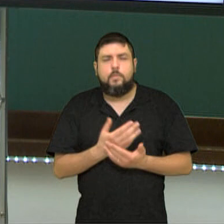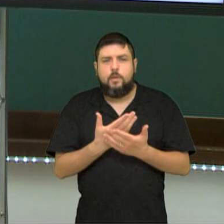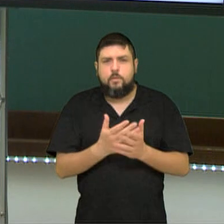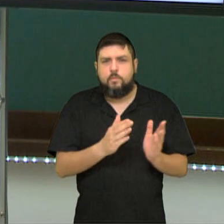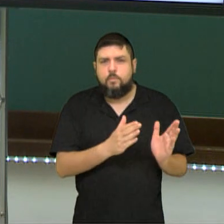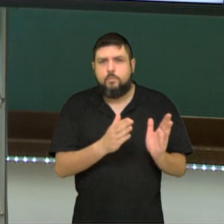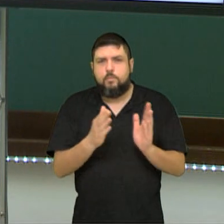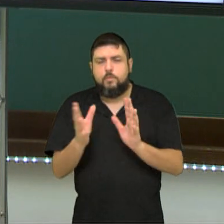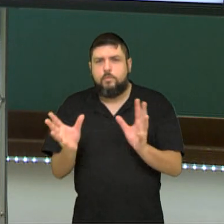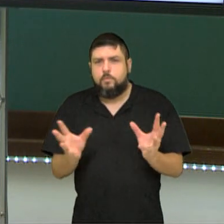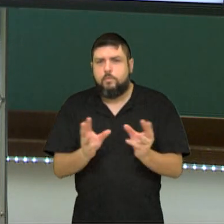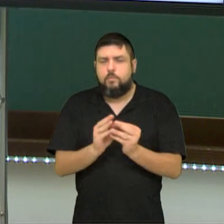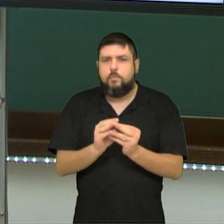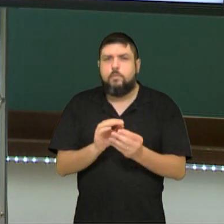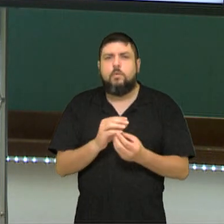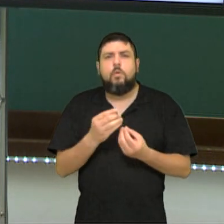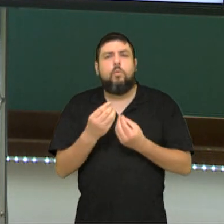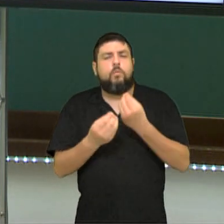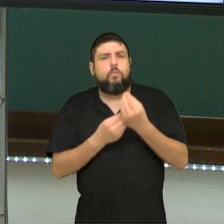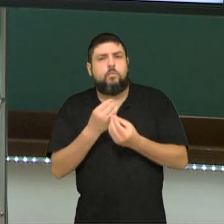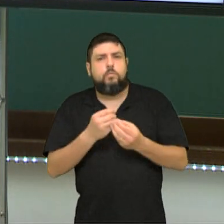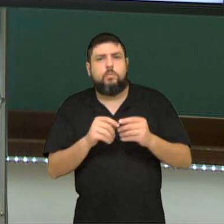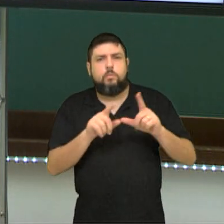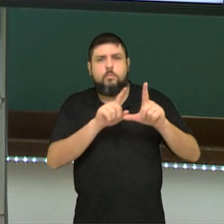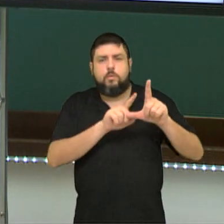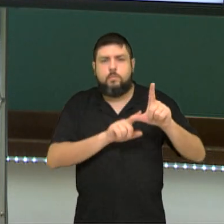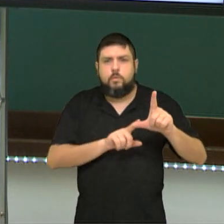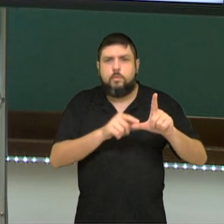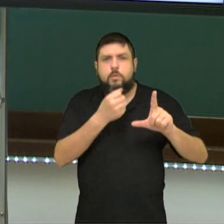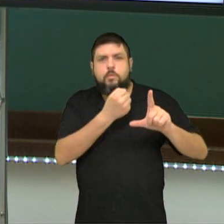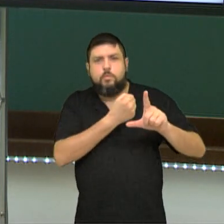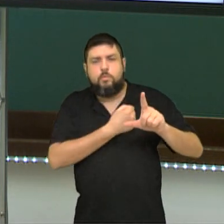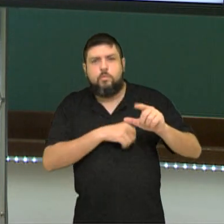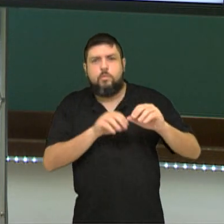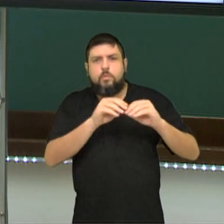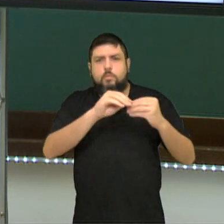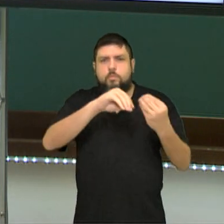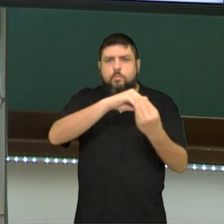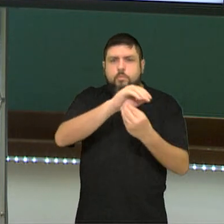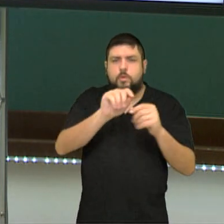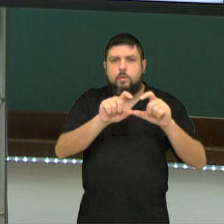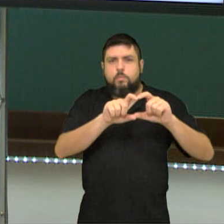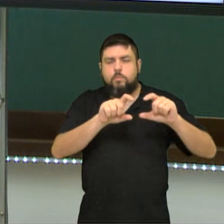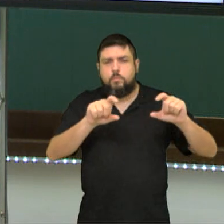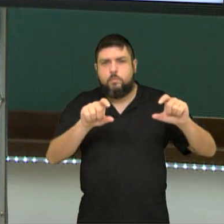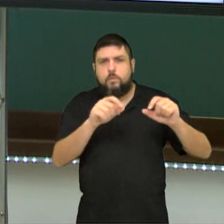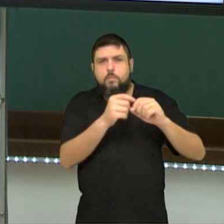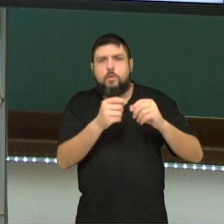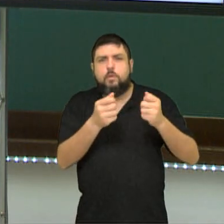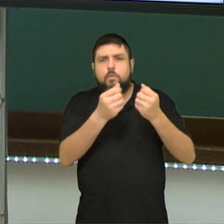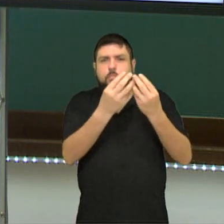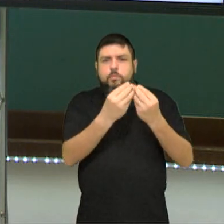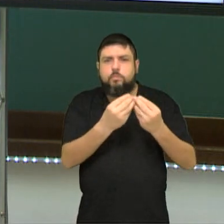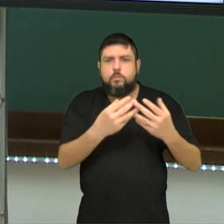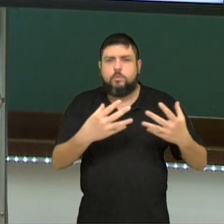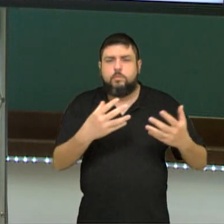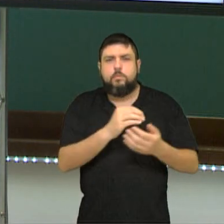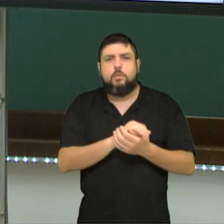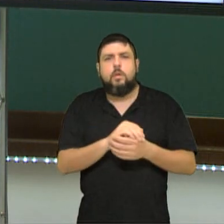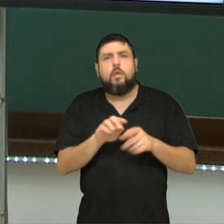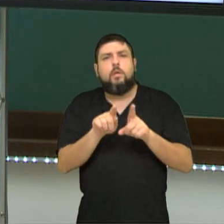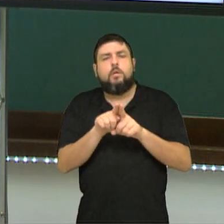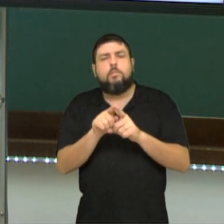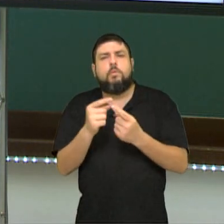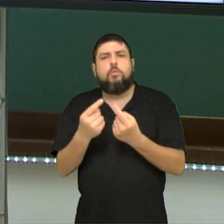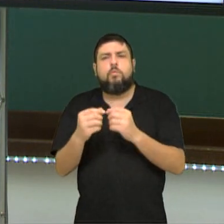então a identificação de polinômios, identificamos em polinômios os seguintes processos de fatoração, termo comum em